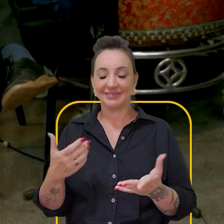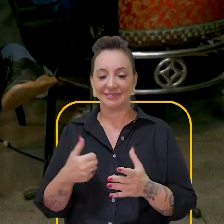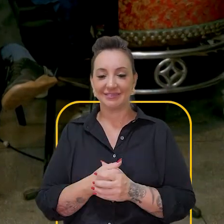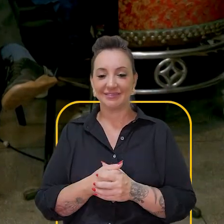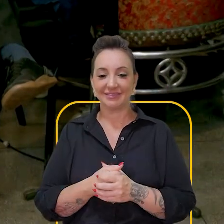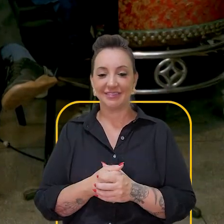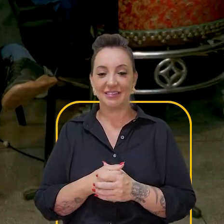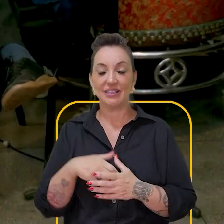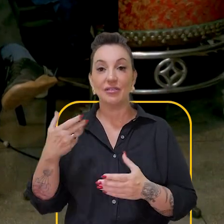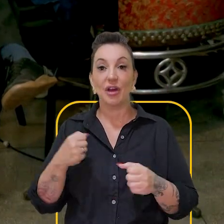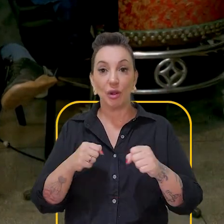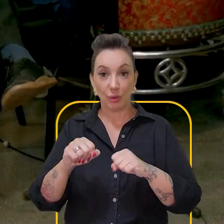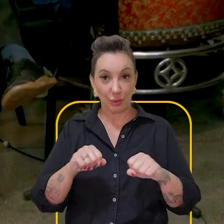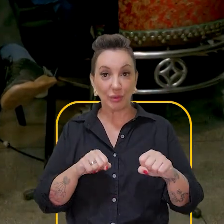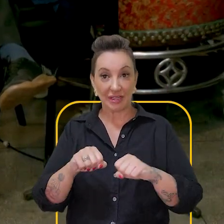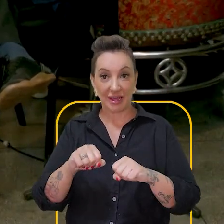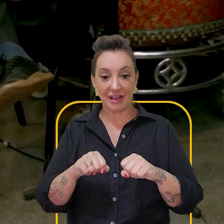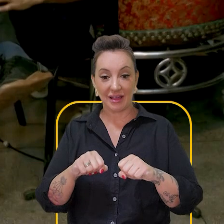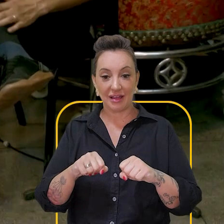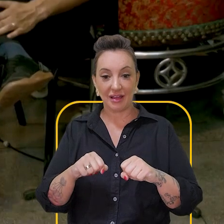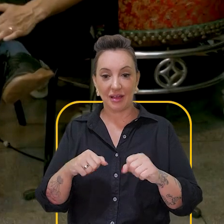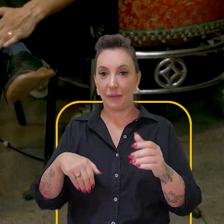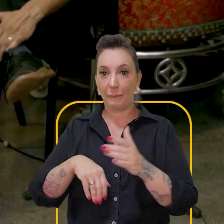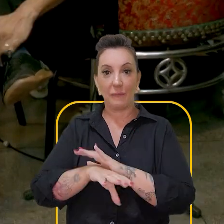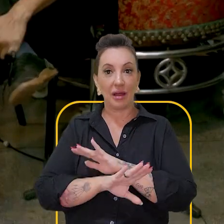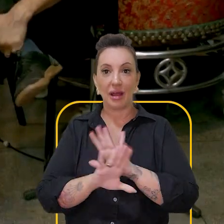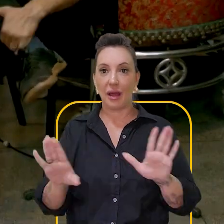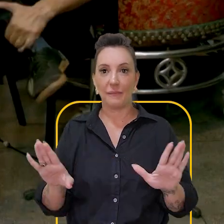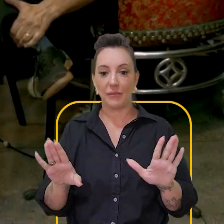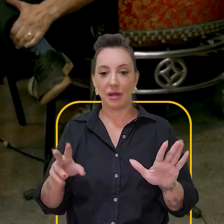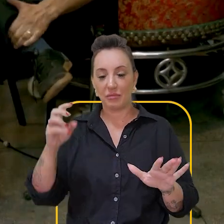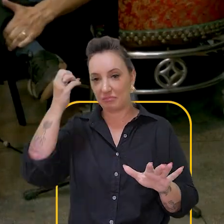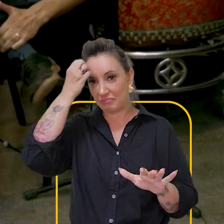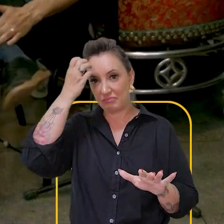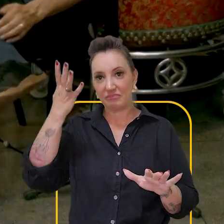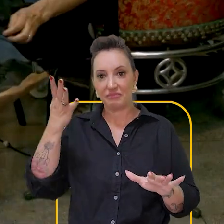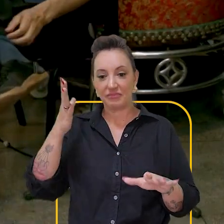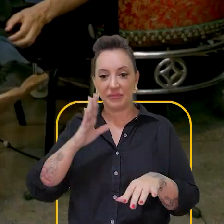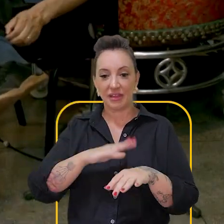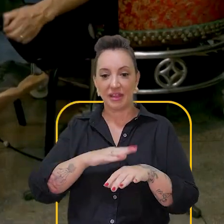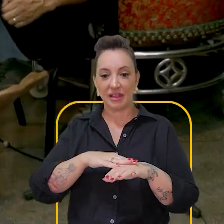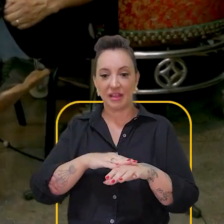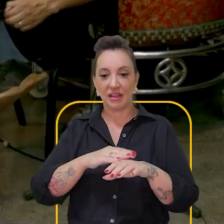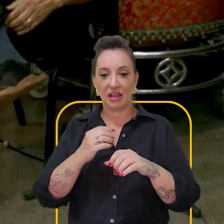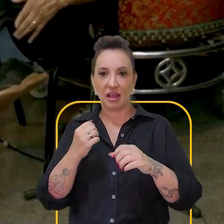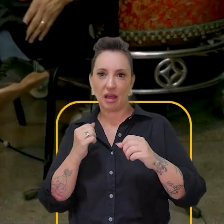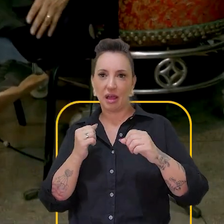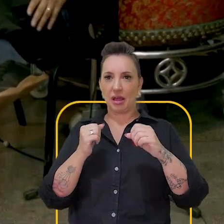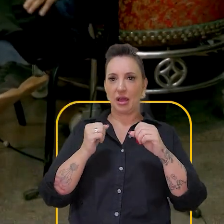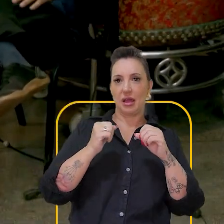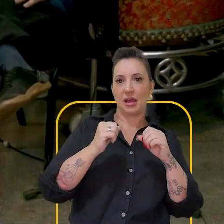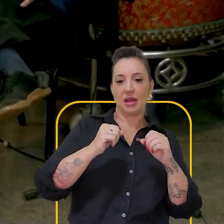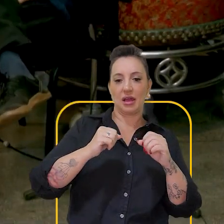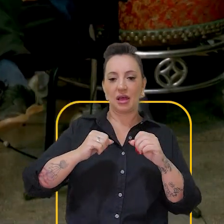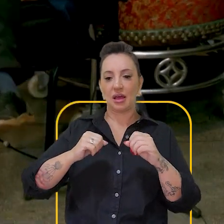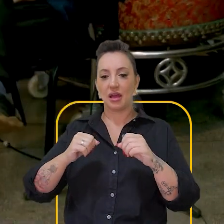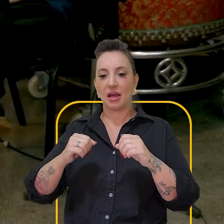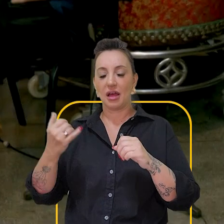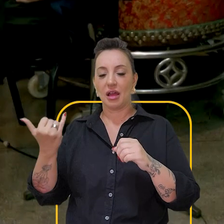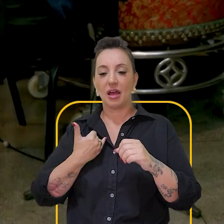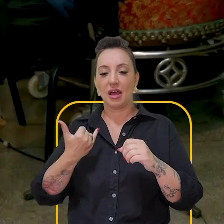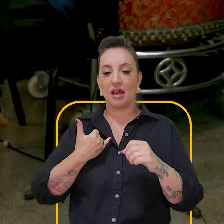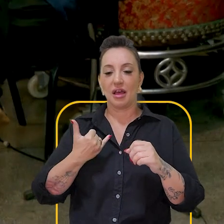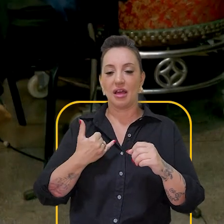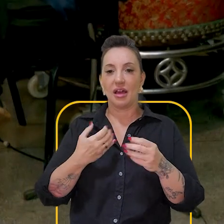esquiva que você ele contava aquilo como se fosse um filme detales A gente foi descobrindo as coisas aos poucos com a vivência e